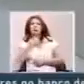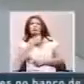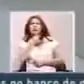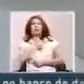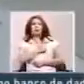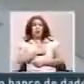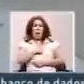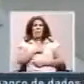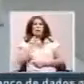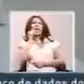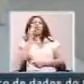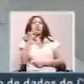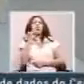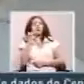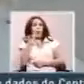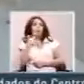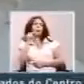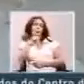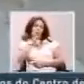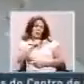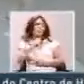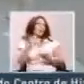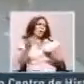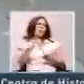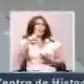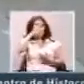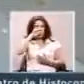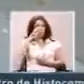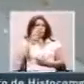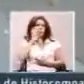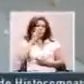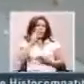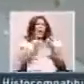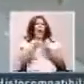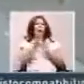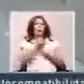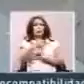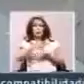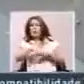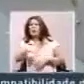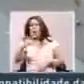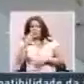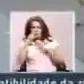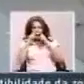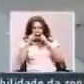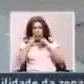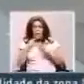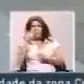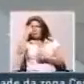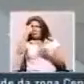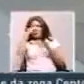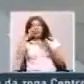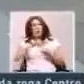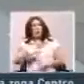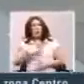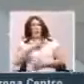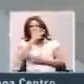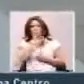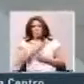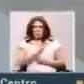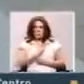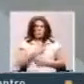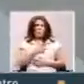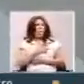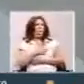e não é invulgarmos, nós vemos estudantes que saem a chorar e que saem, enfim, eu não diria traumatizados, mas